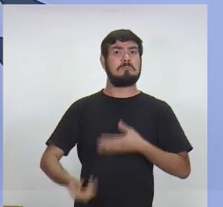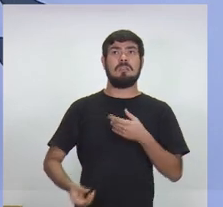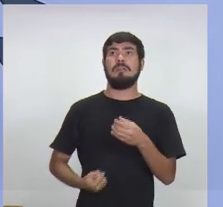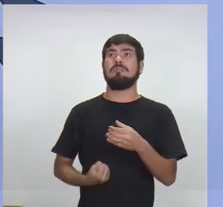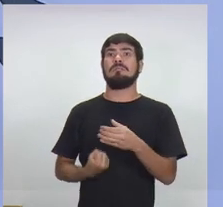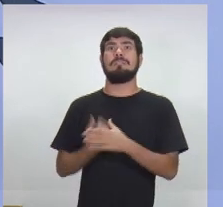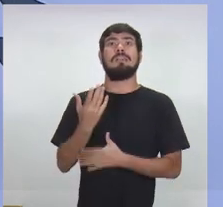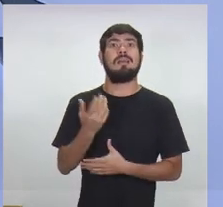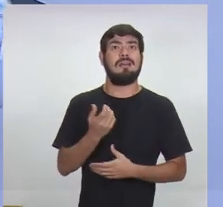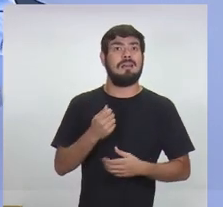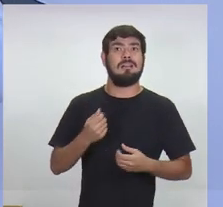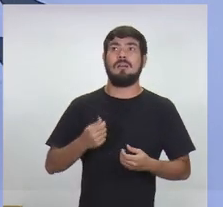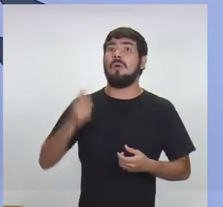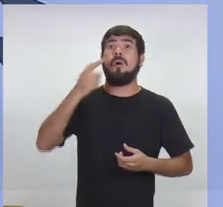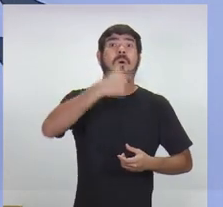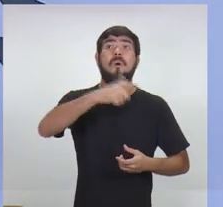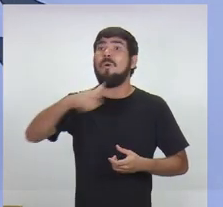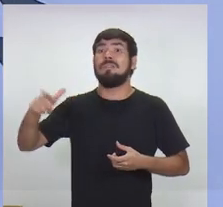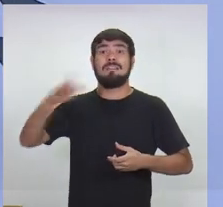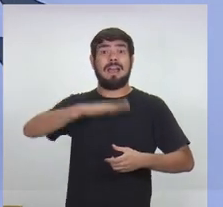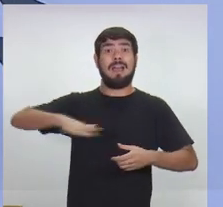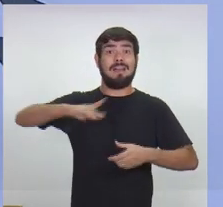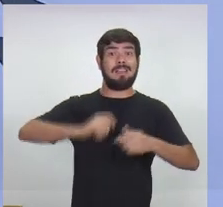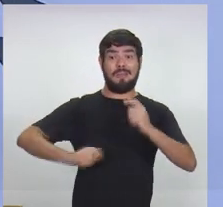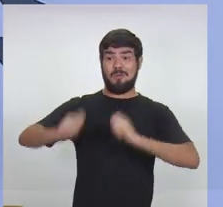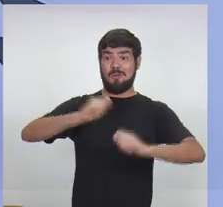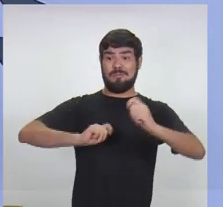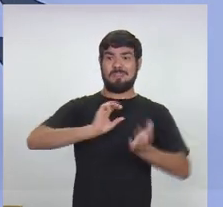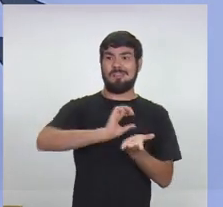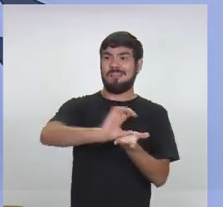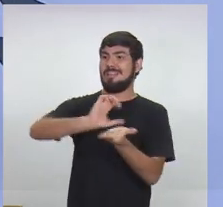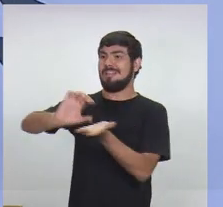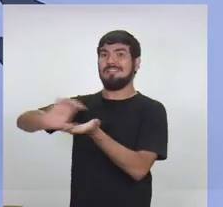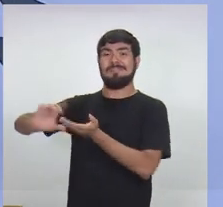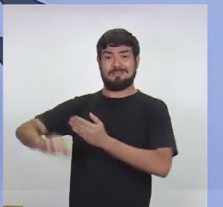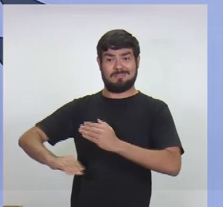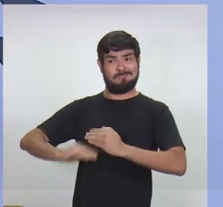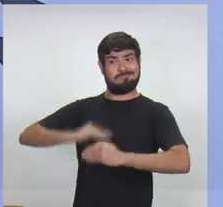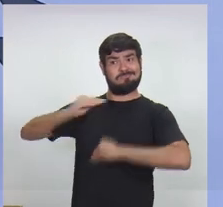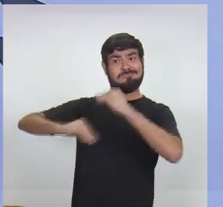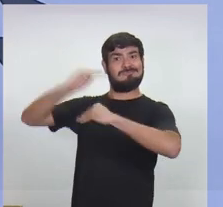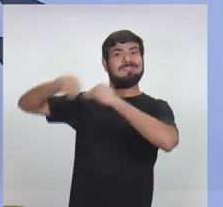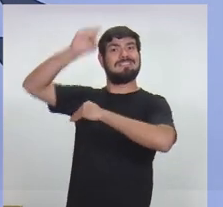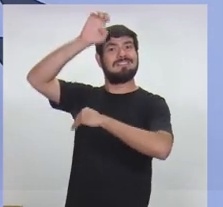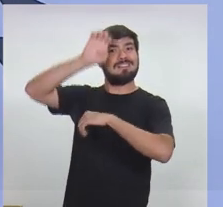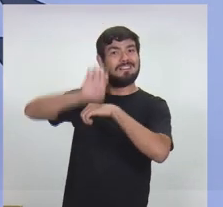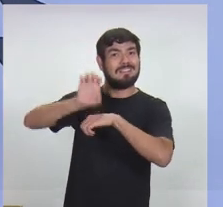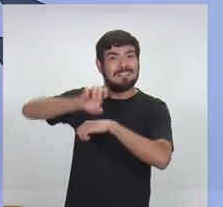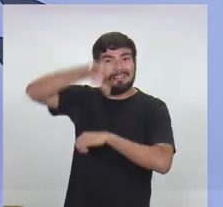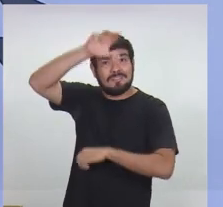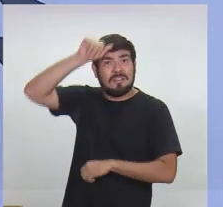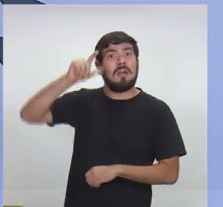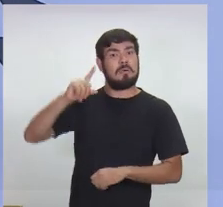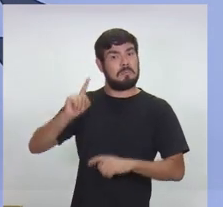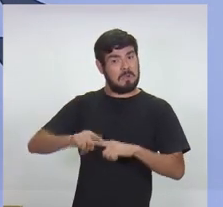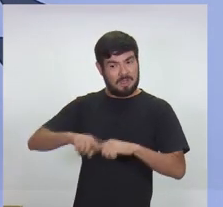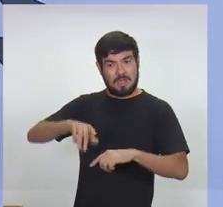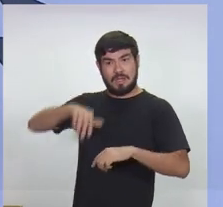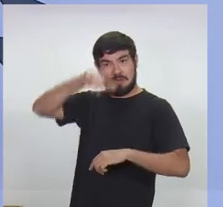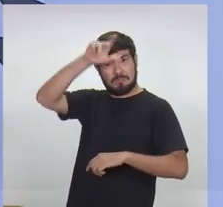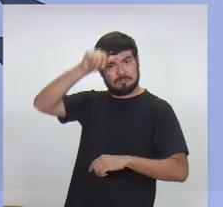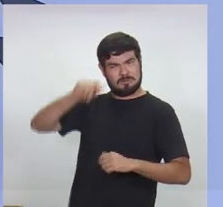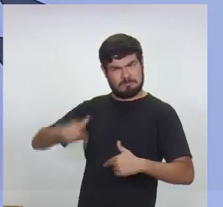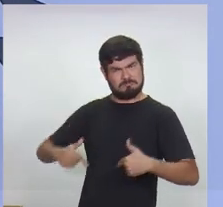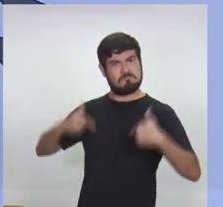para que a gente possa avançar no estado do amazonas e nós temos um potencial enorme nós temos um pólo naval